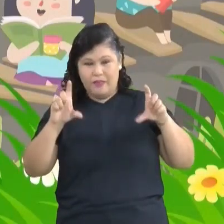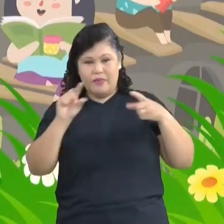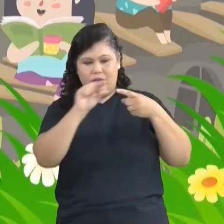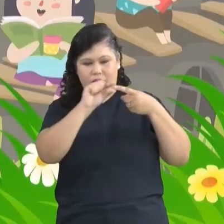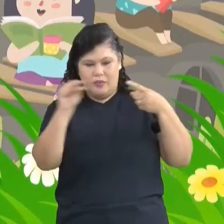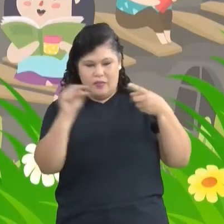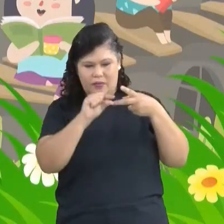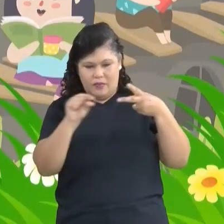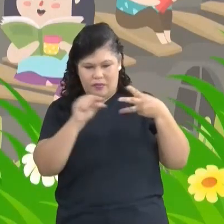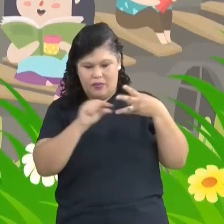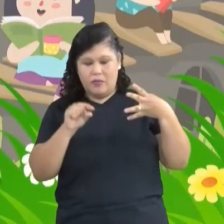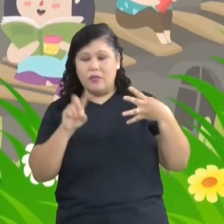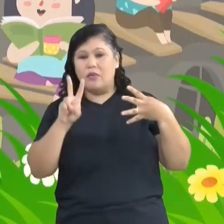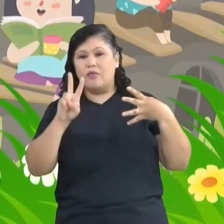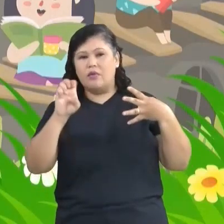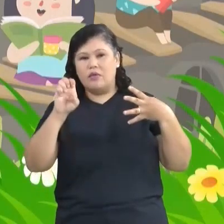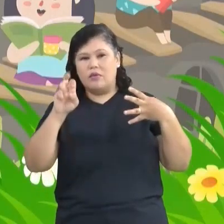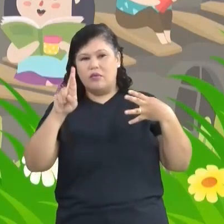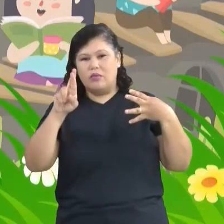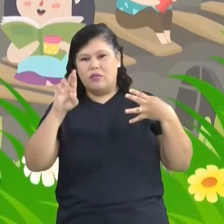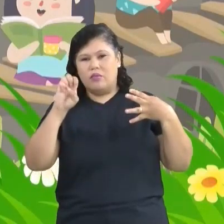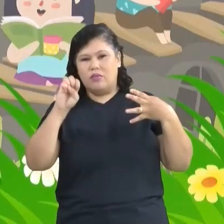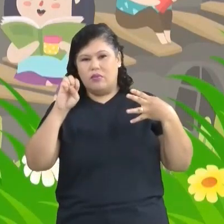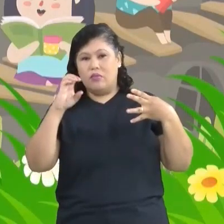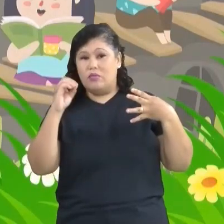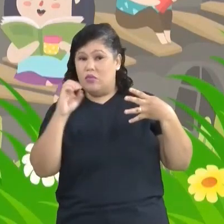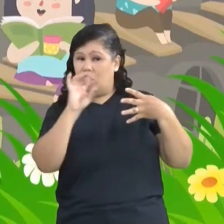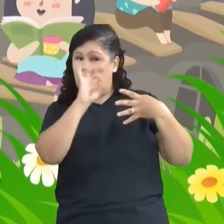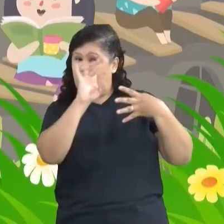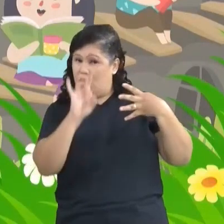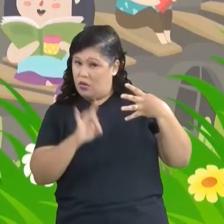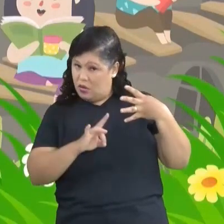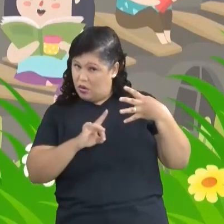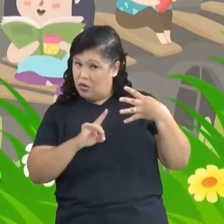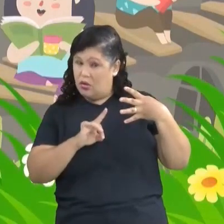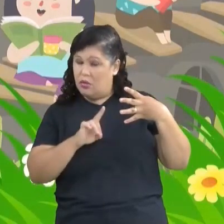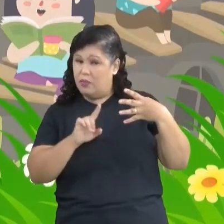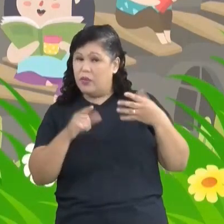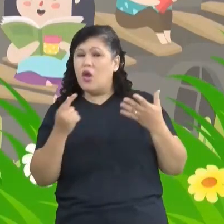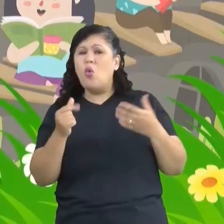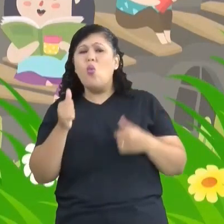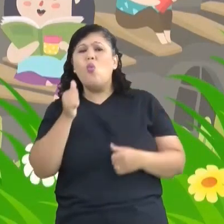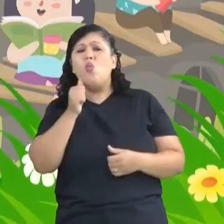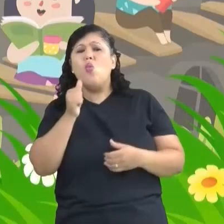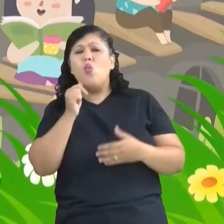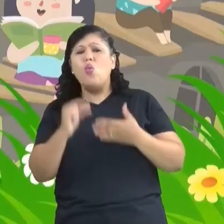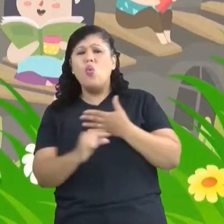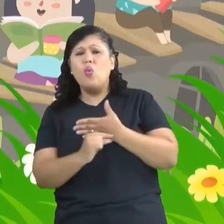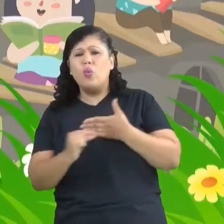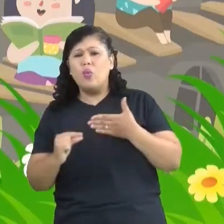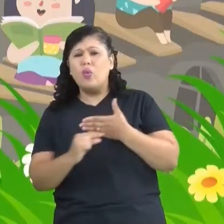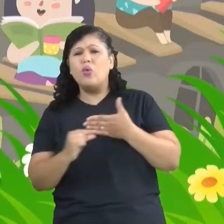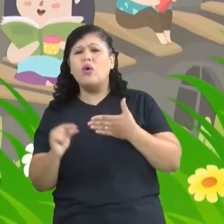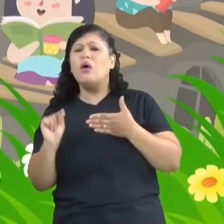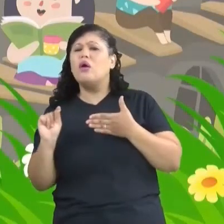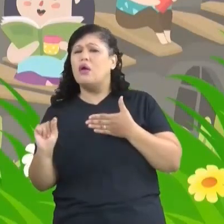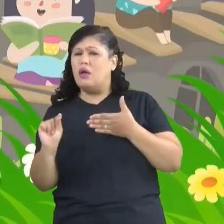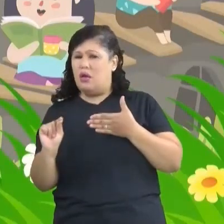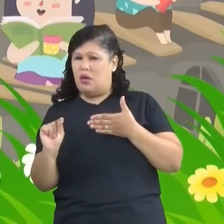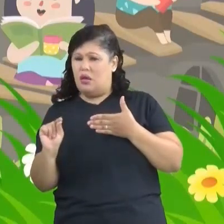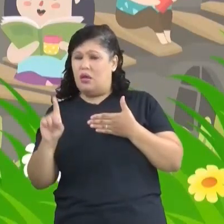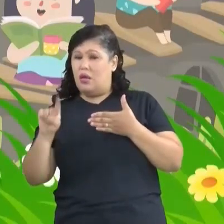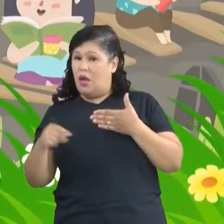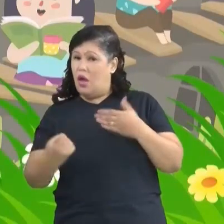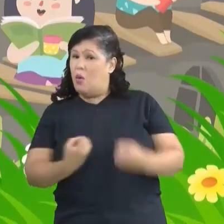versos é cada linhazinha dessas que vocês estão vendo. E quem é o autor deste poema? Quem é o